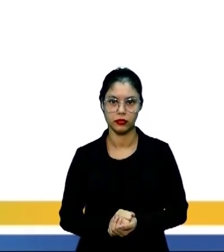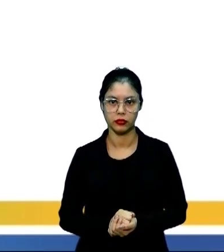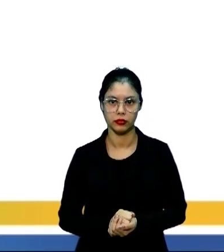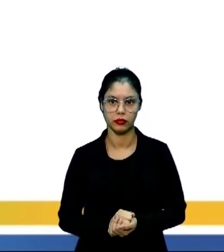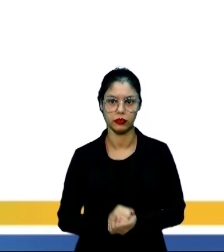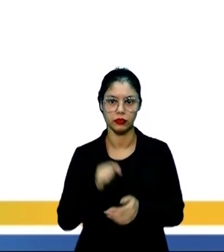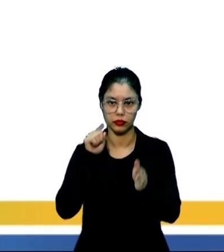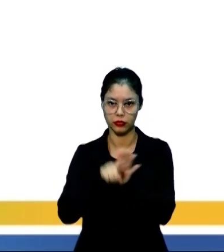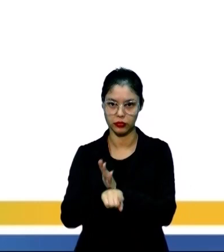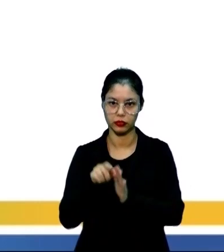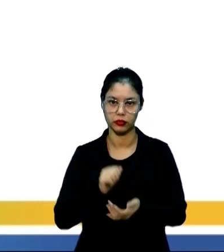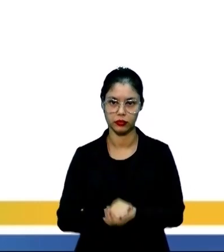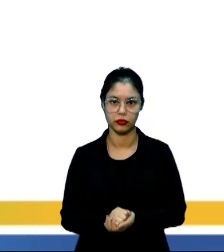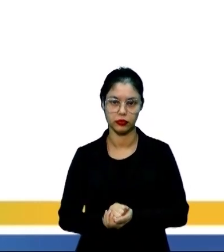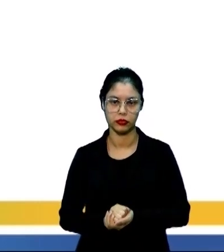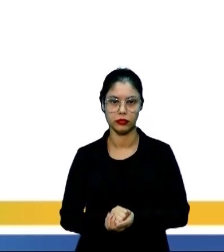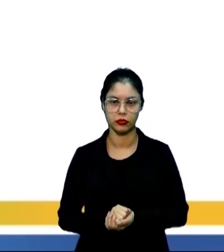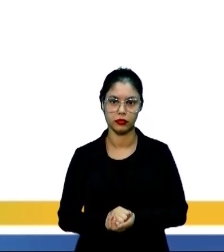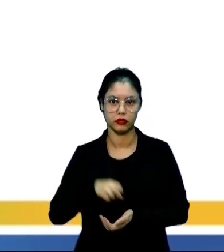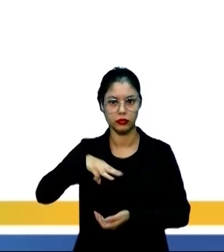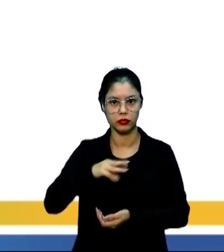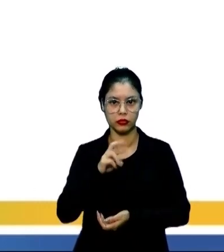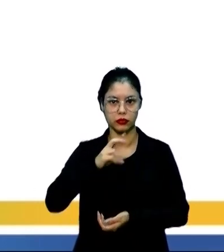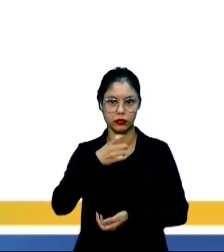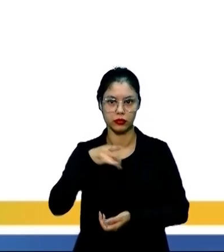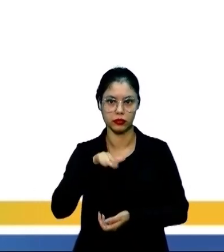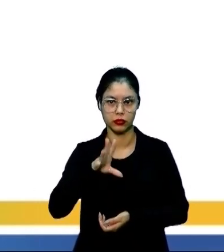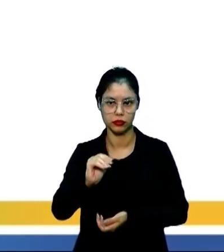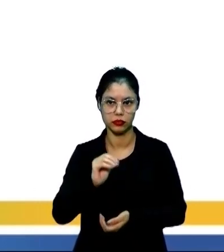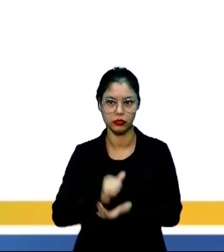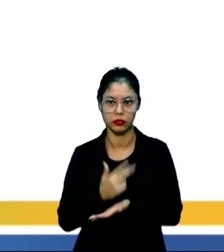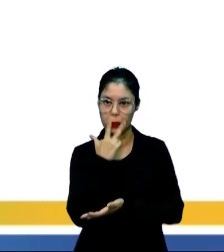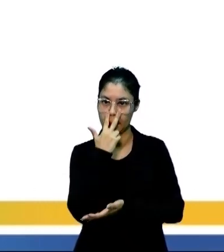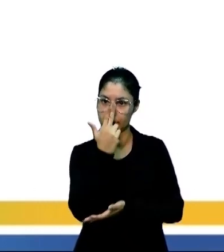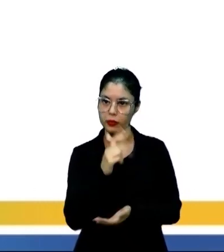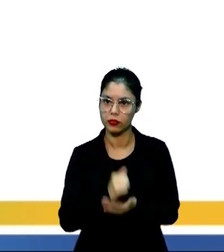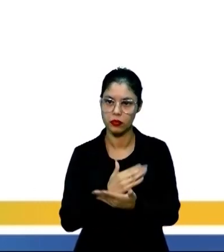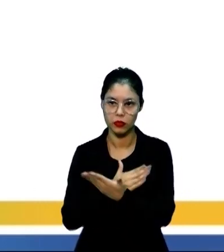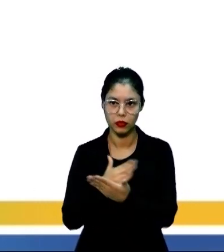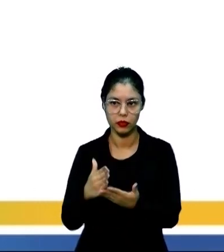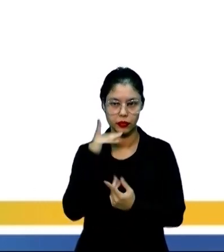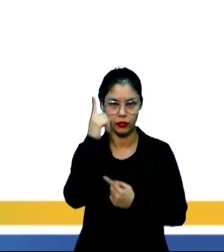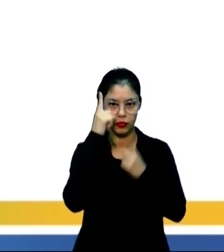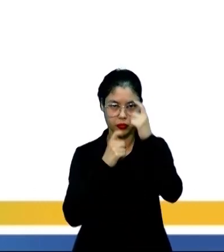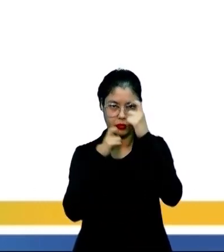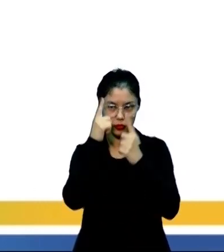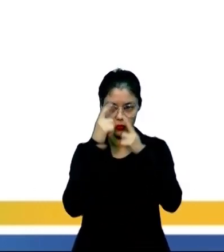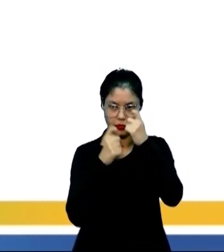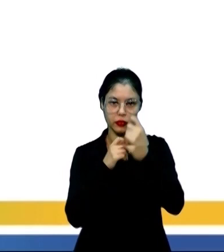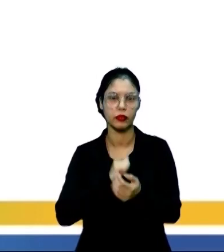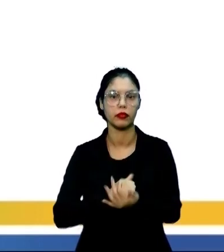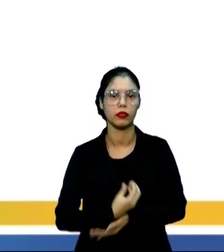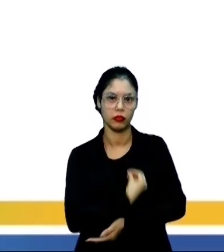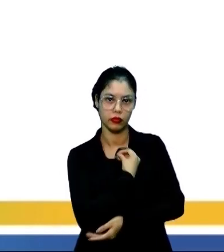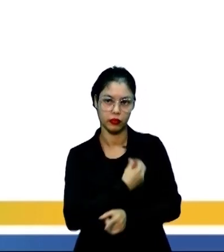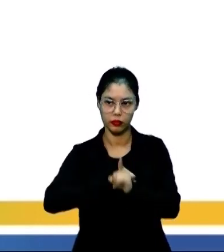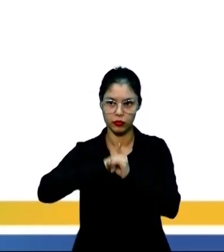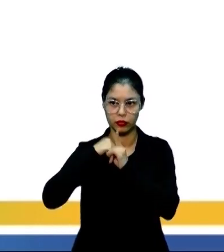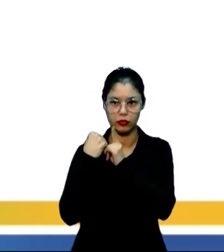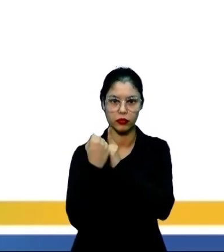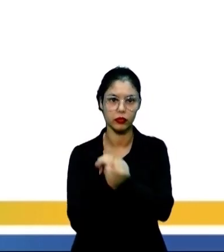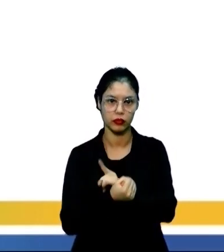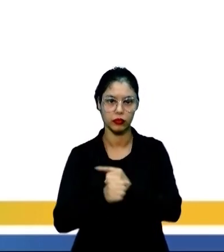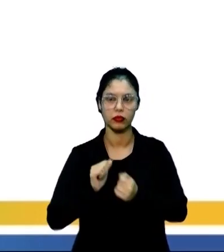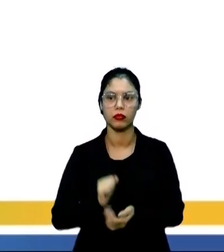da questão. O marxismo aparece de início como a expressão da